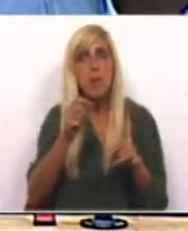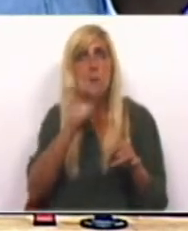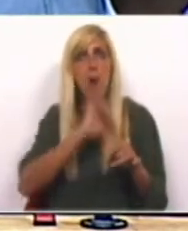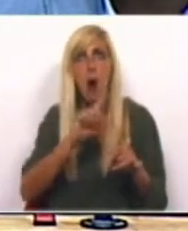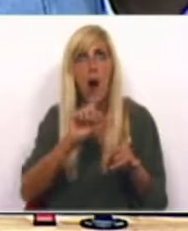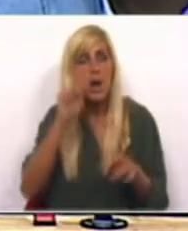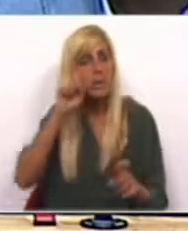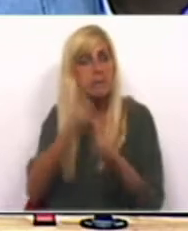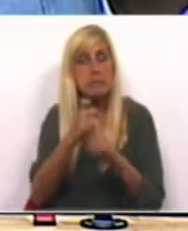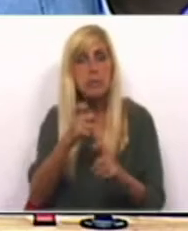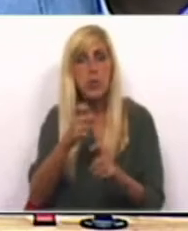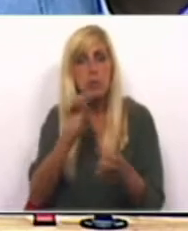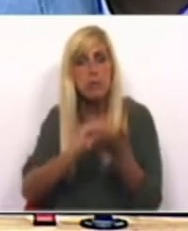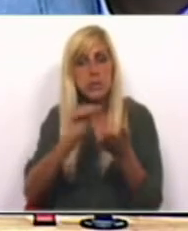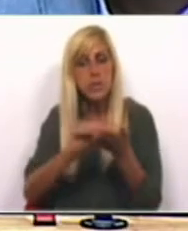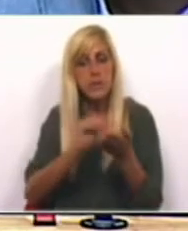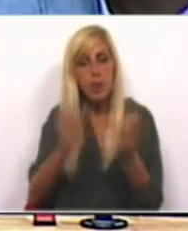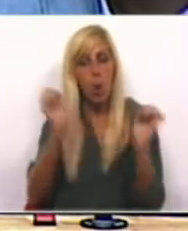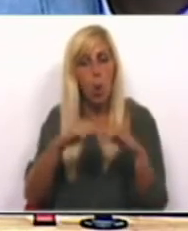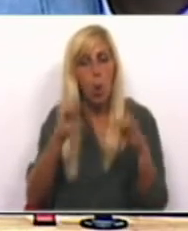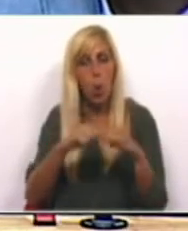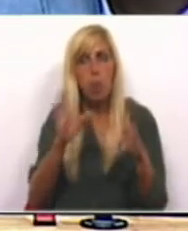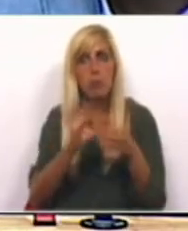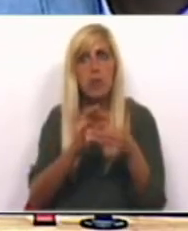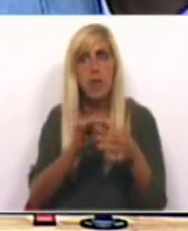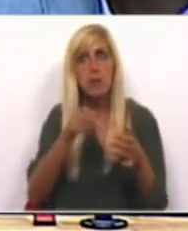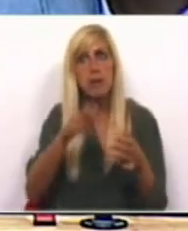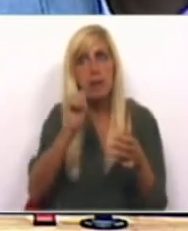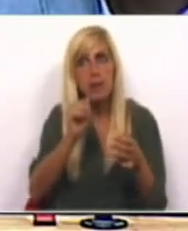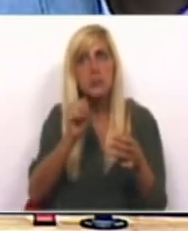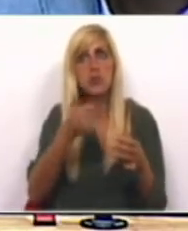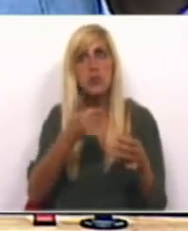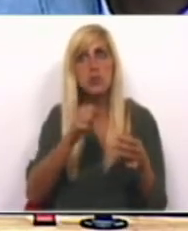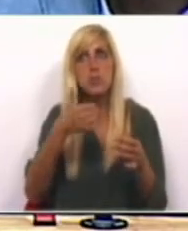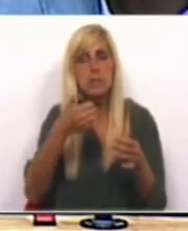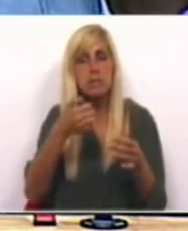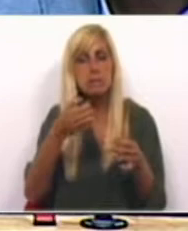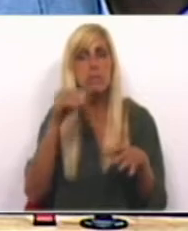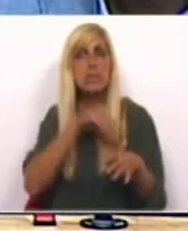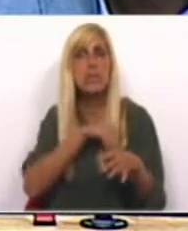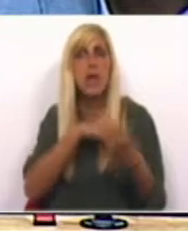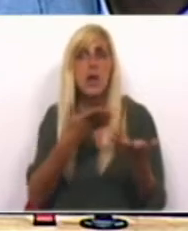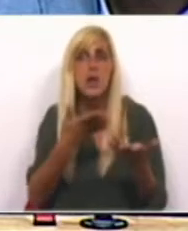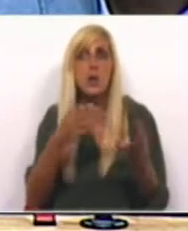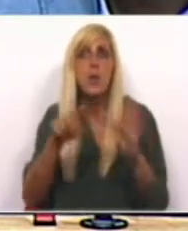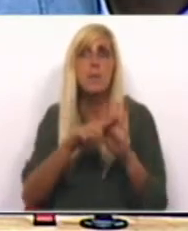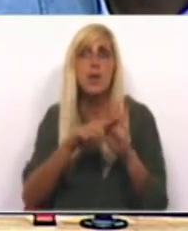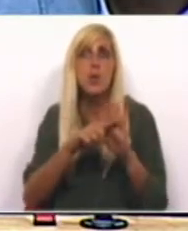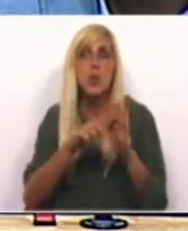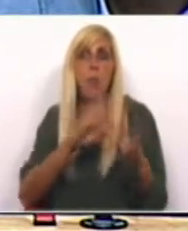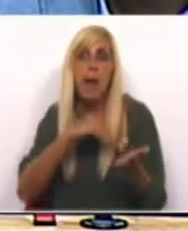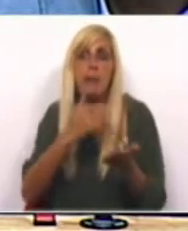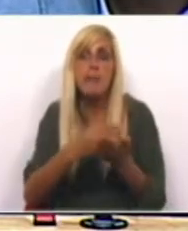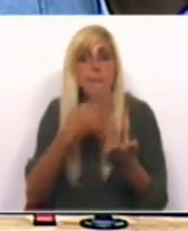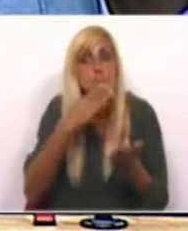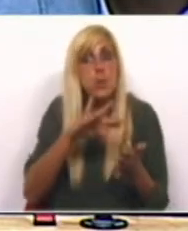Esquerda exigiu inscrever no acordo firmado com o Partido Socialista em 2015 que o salário mínimo chegaria pelo menos aos 600